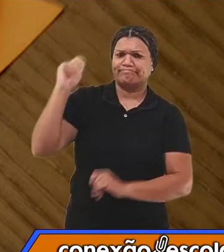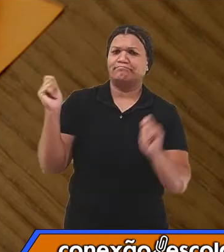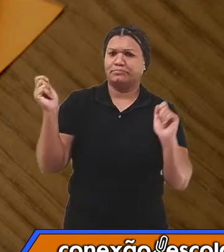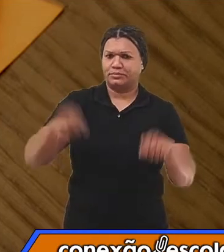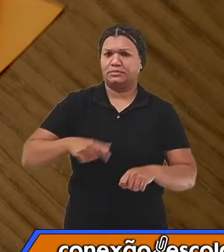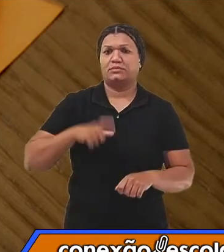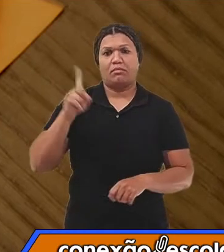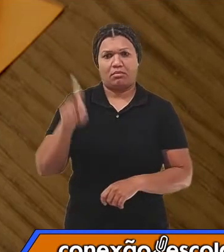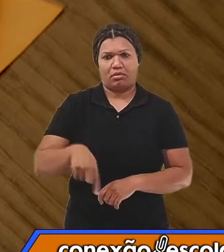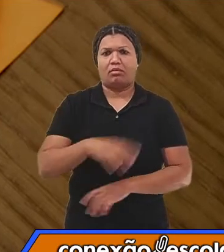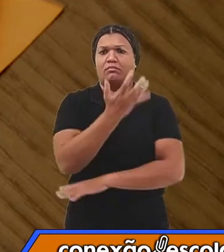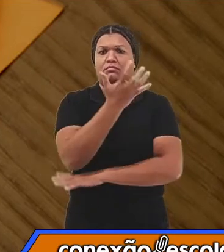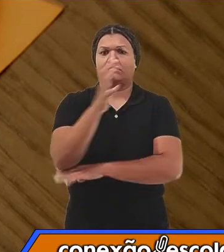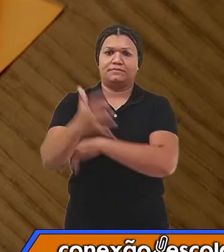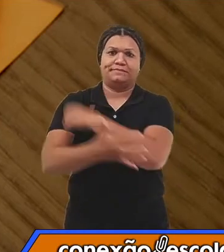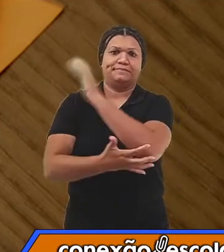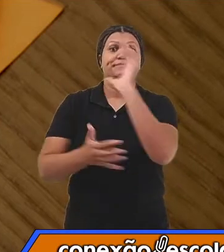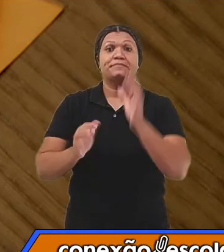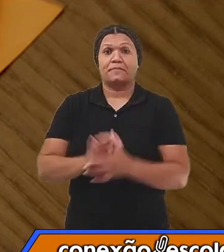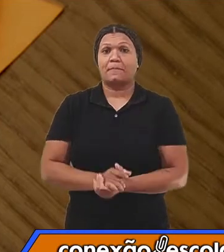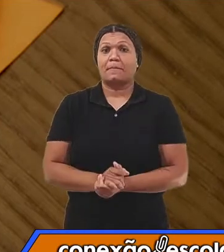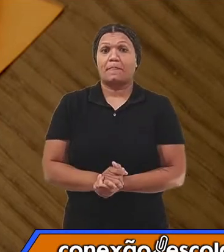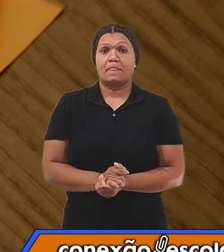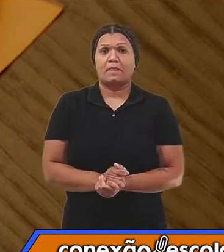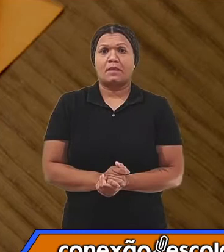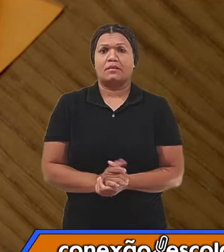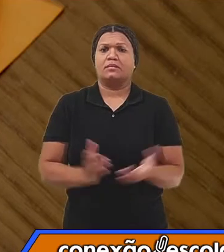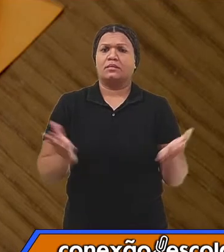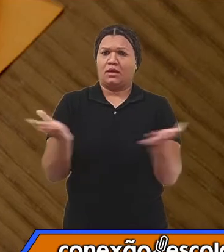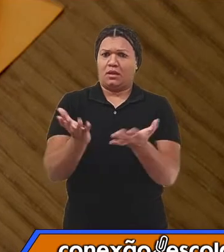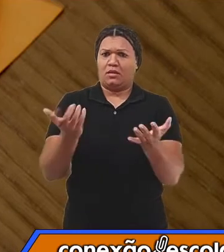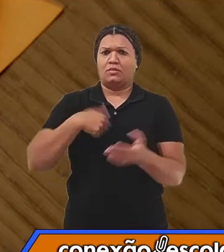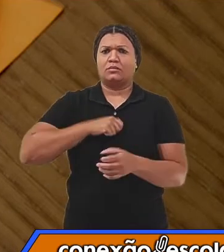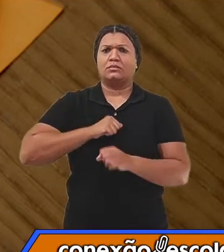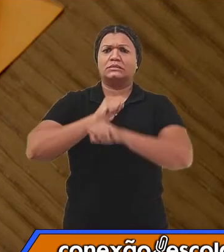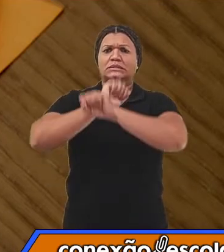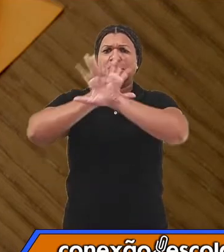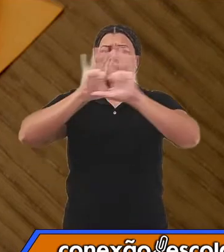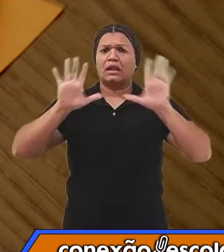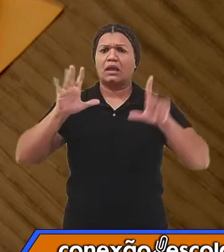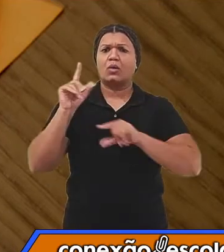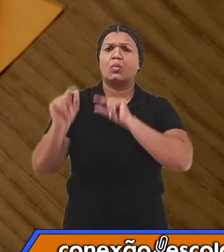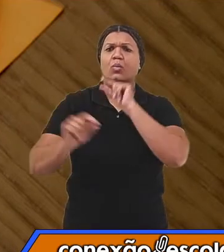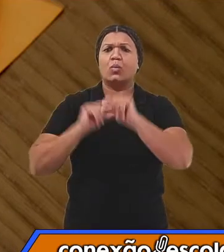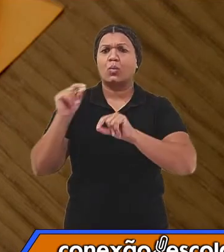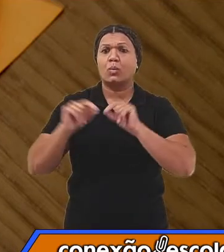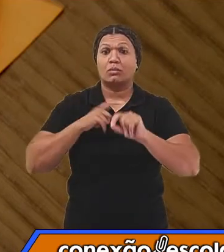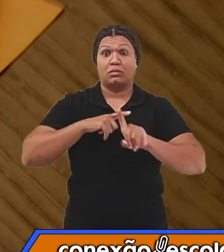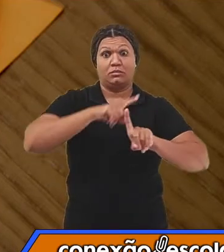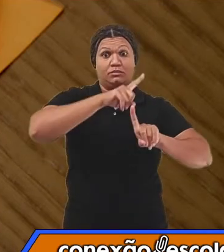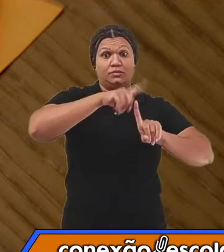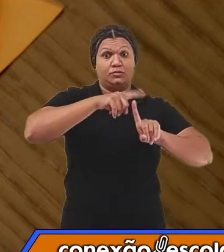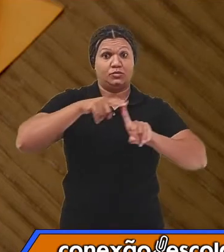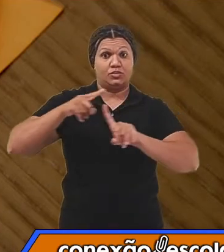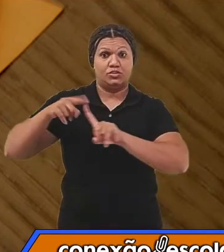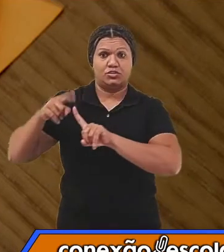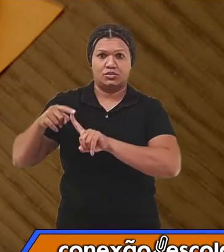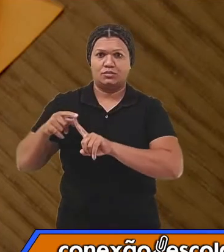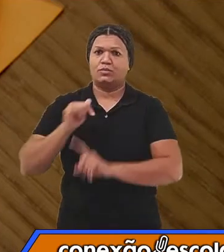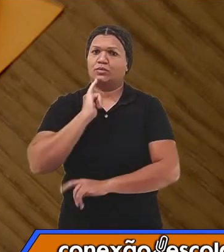Imaginar. Agora, a gente vai esclarecer alguns tipos de narrador.